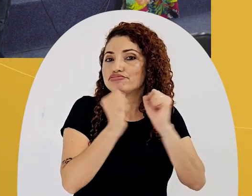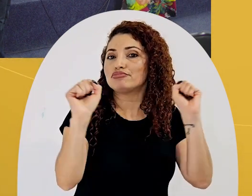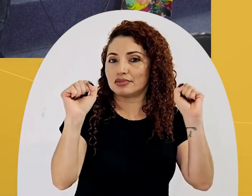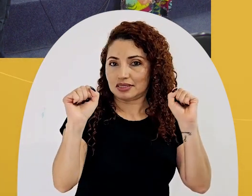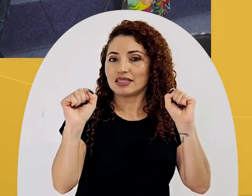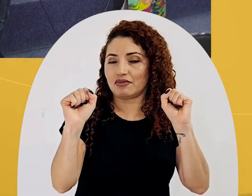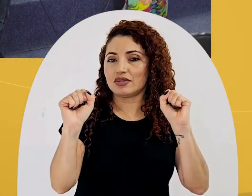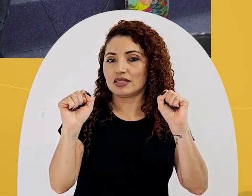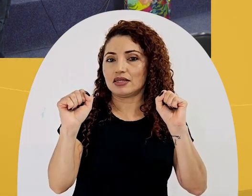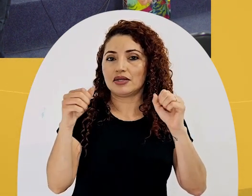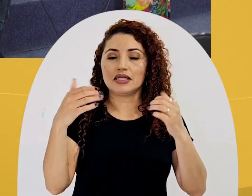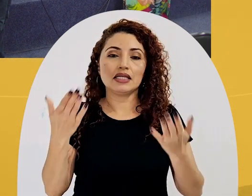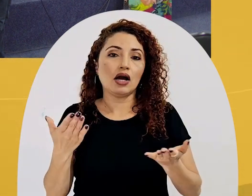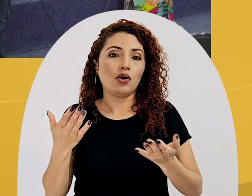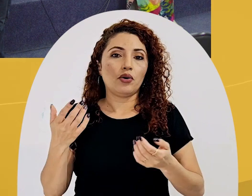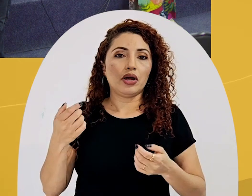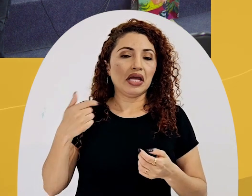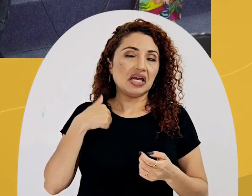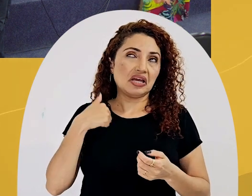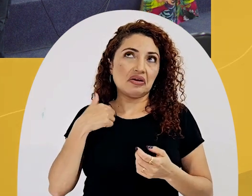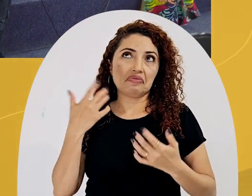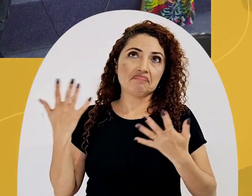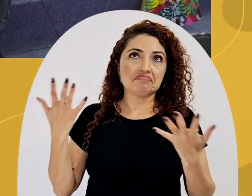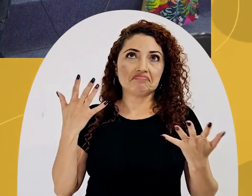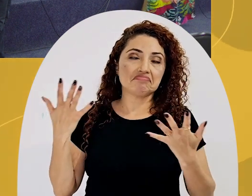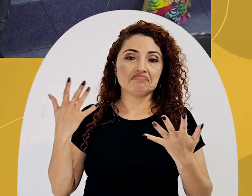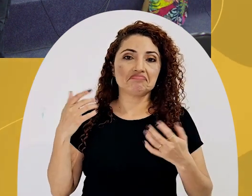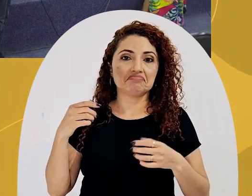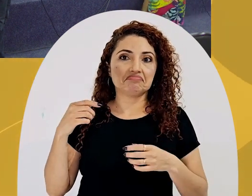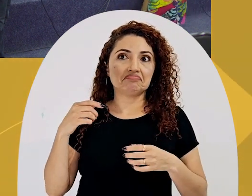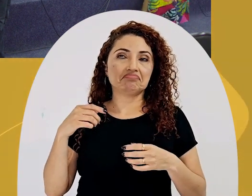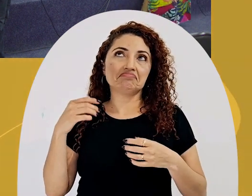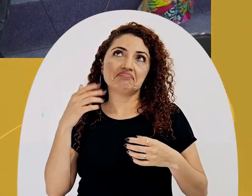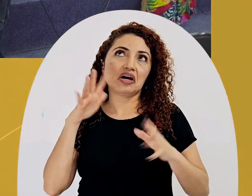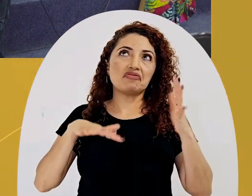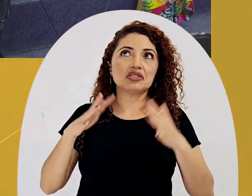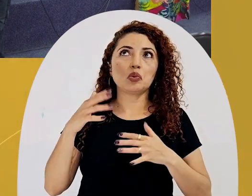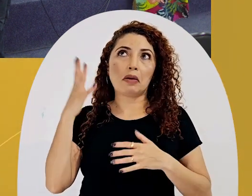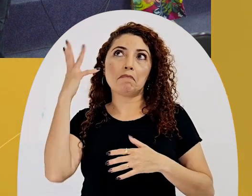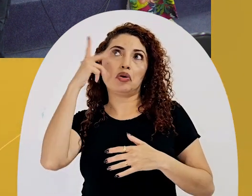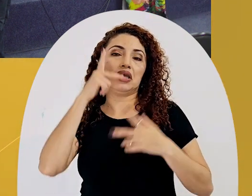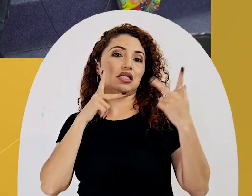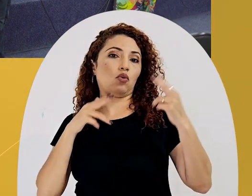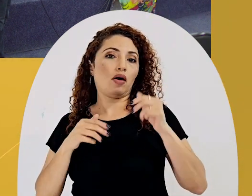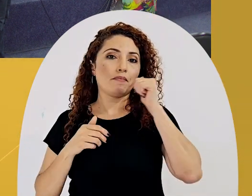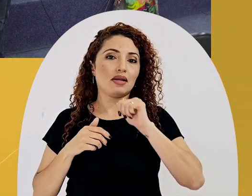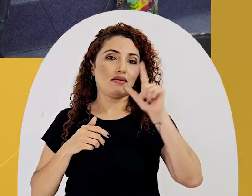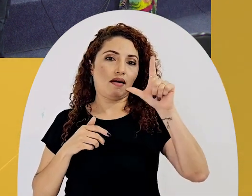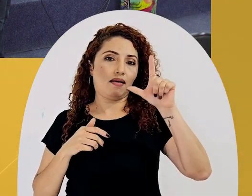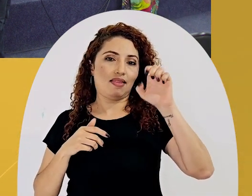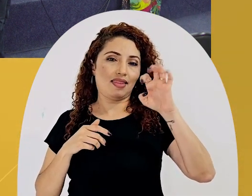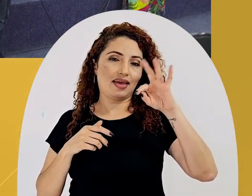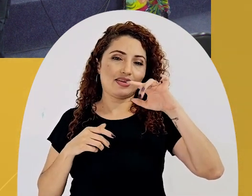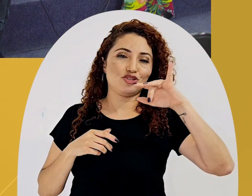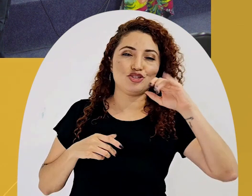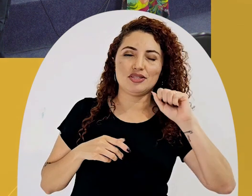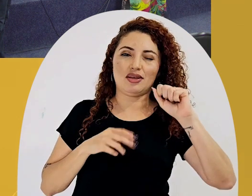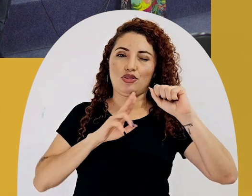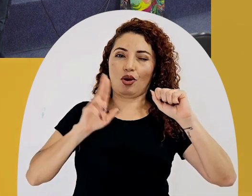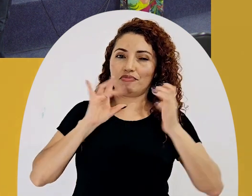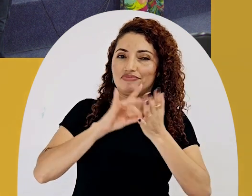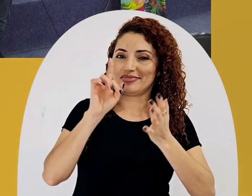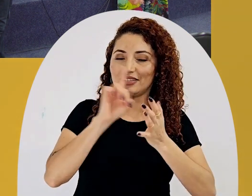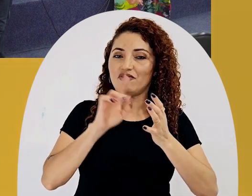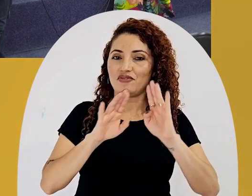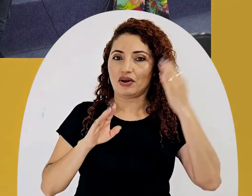Letícia era uma menina alta, né, um nome fictício, claro, loira, de olhos azuis, enfim. E aí eu fui